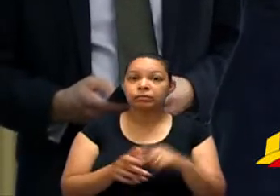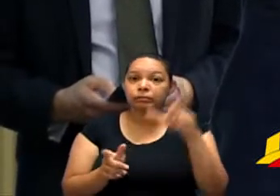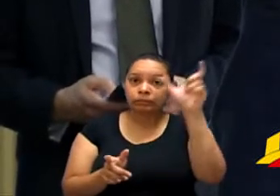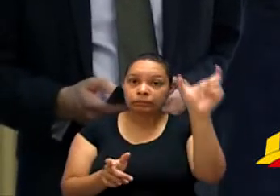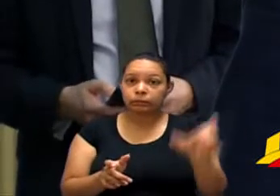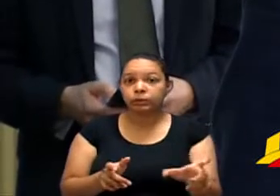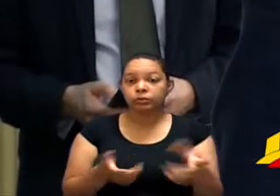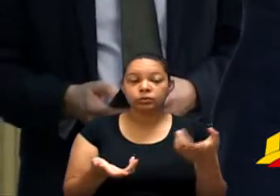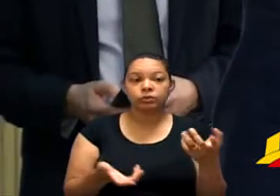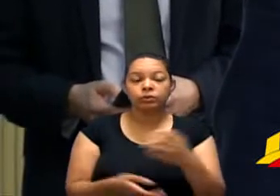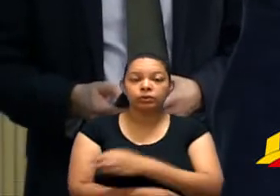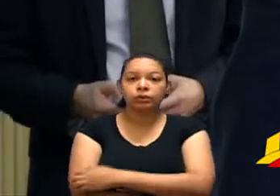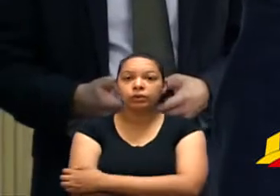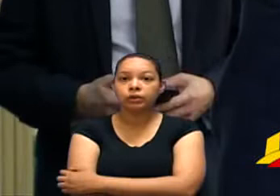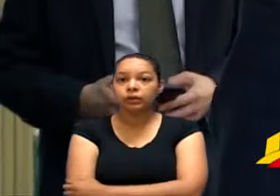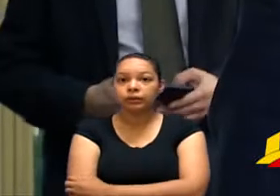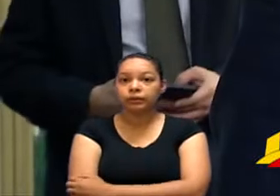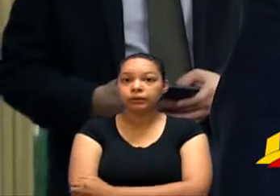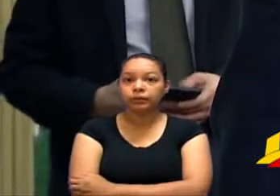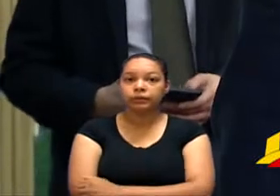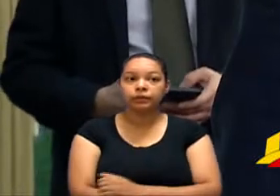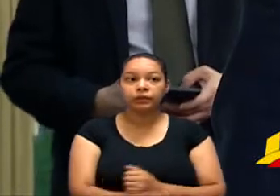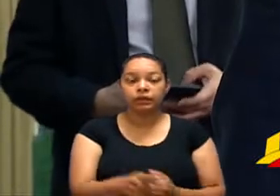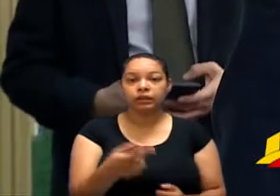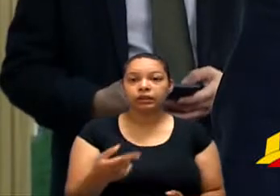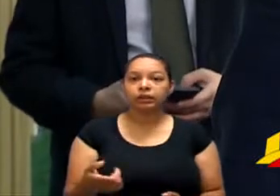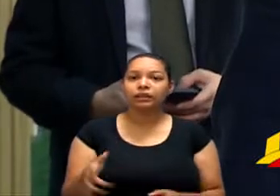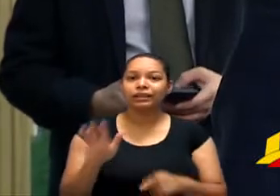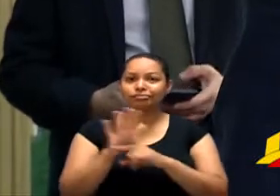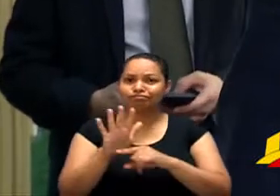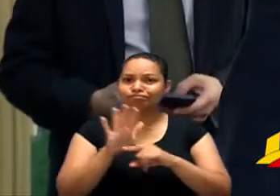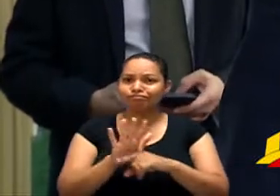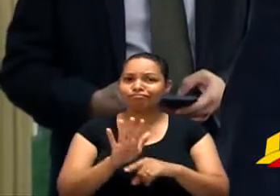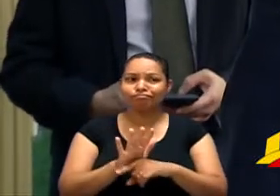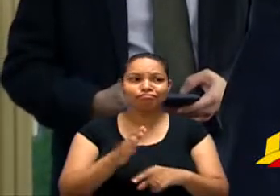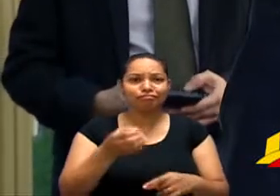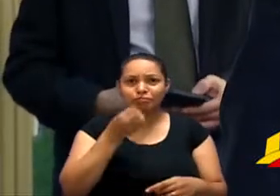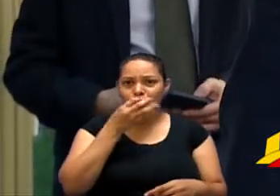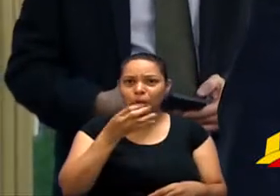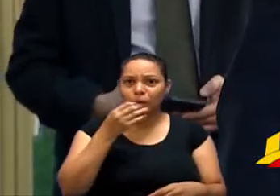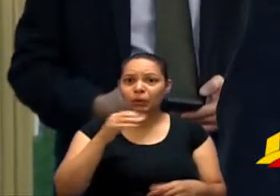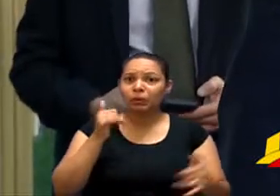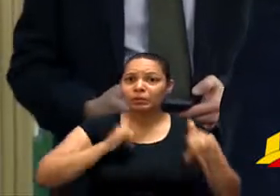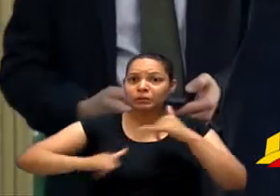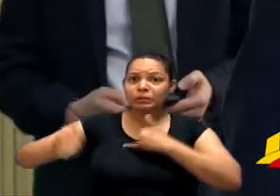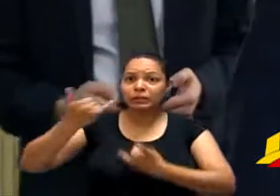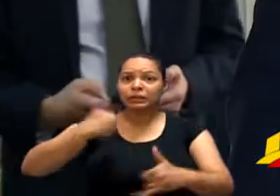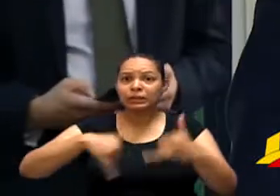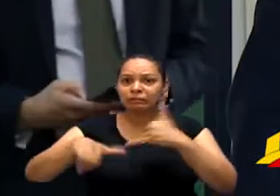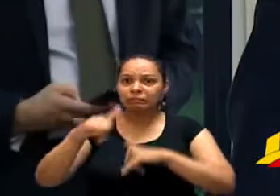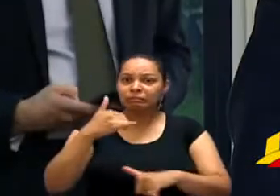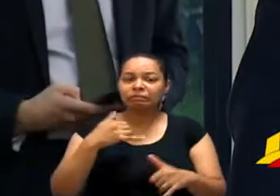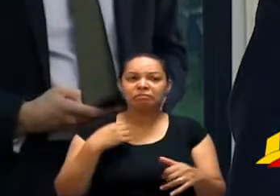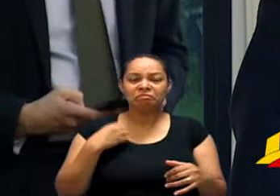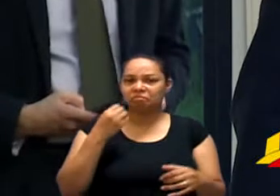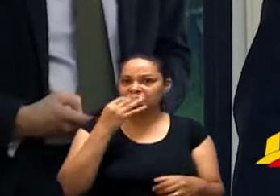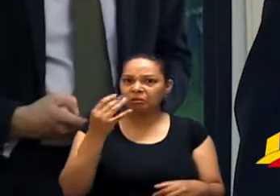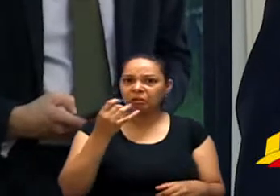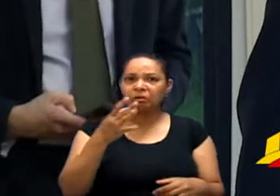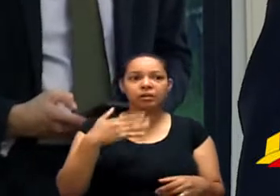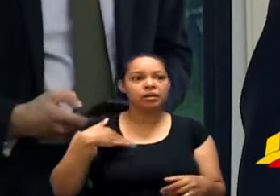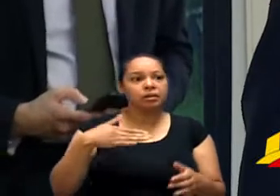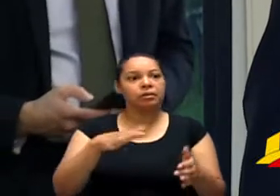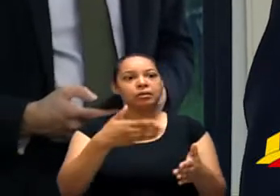teve e ainda é um cara ainda atuante um cara elétrico ligado no 220 tem o desejo a ele Muita saúde